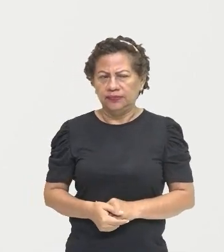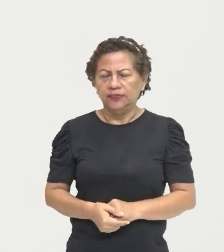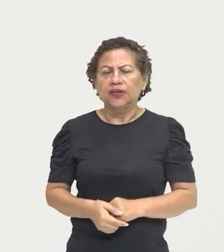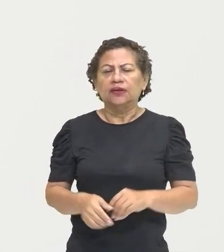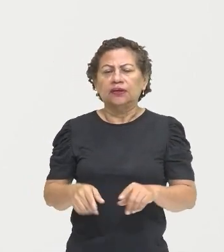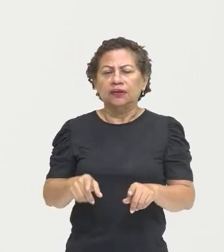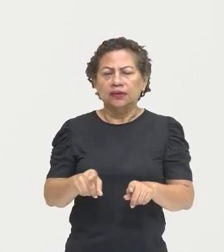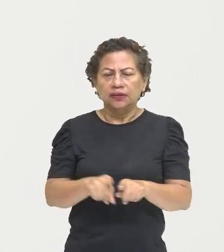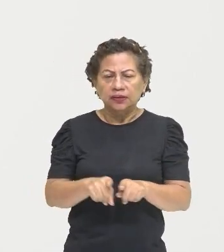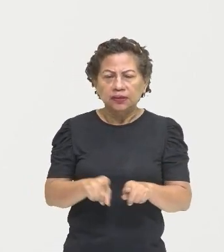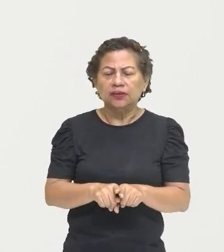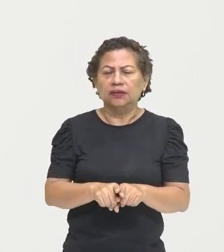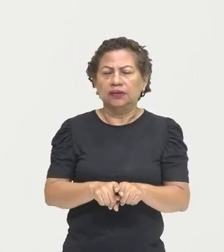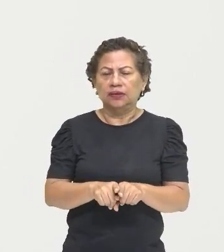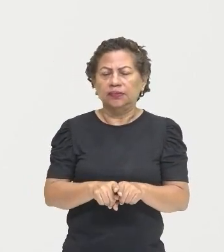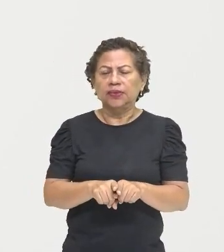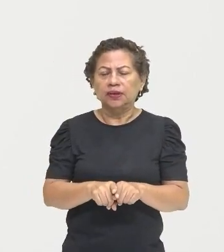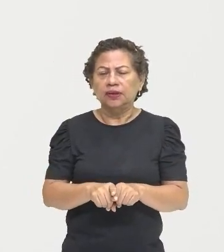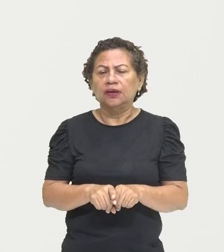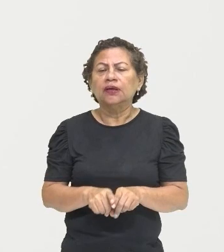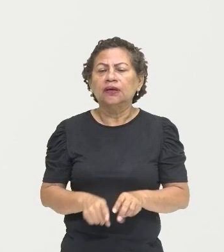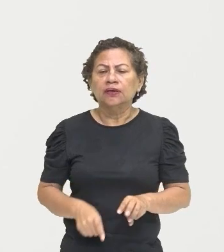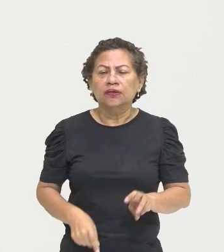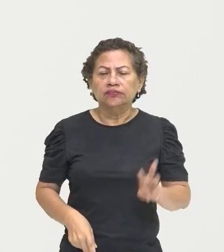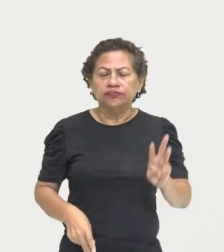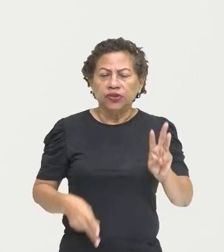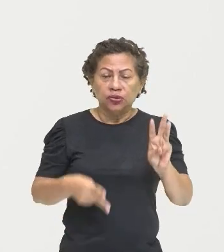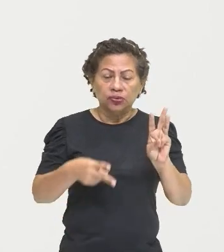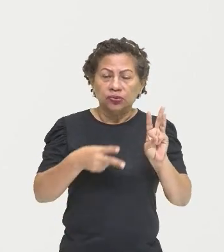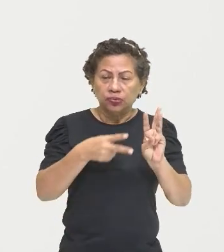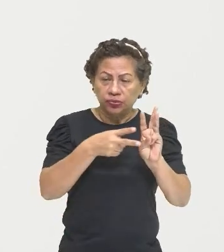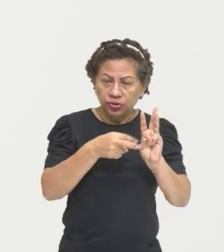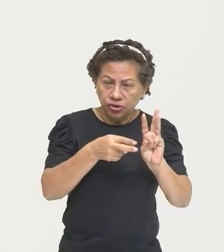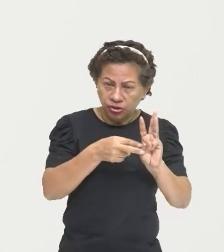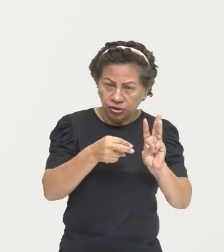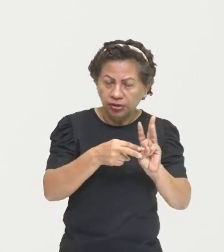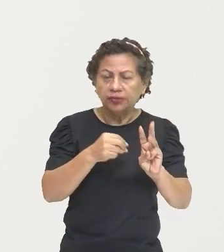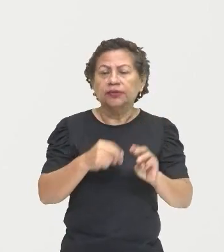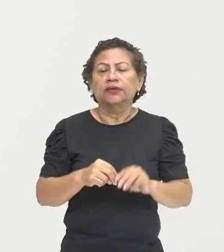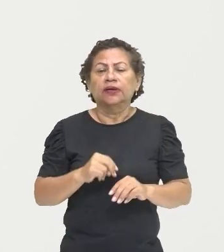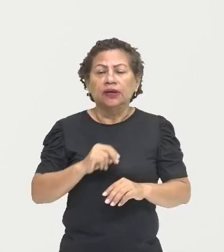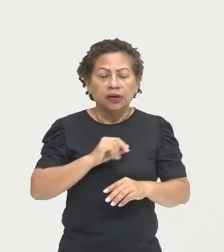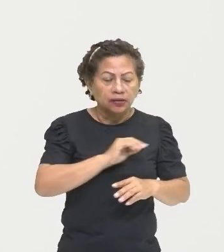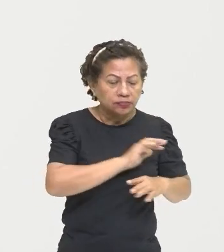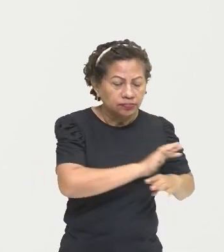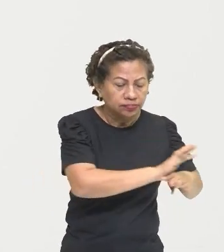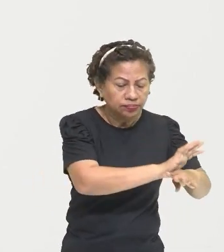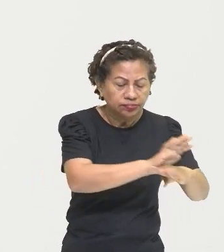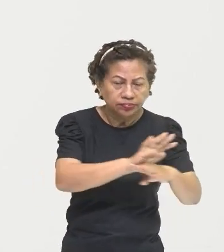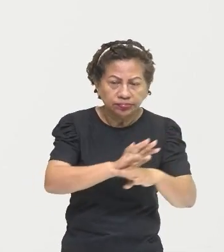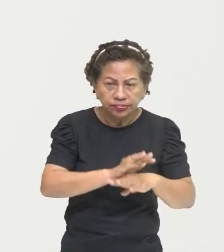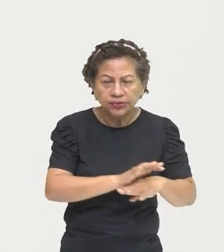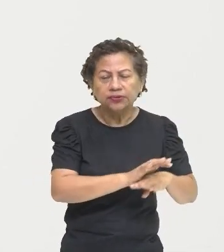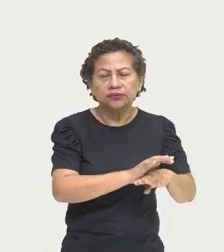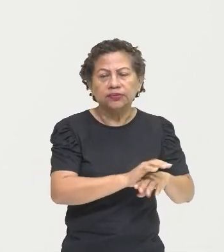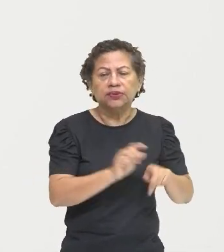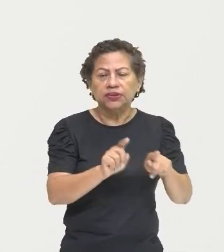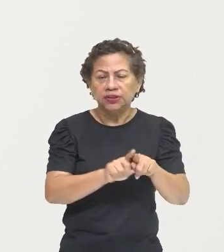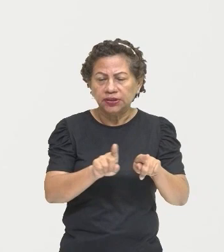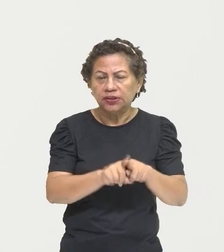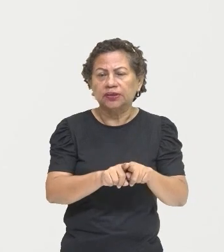homem do campo, ele traz também como bandeira a causa indígena e a causa quilombolas, o